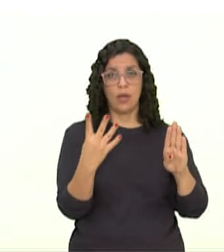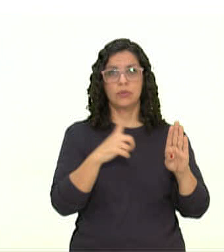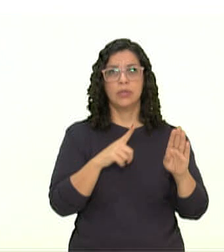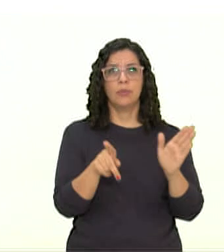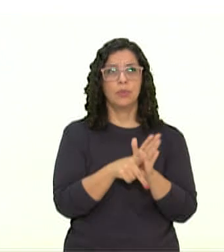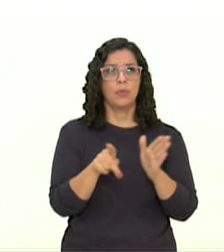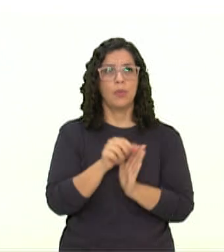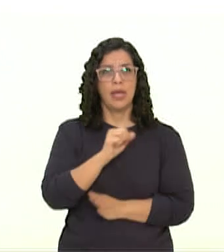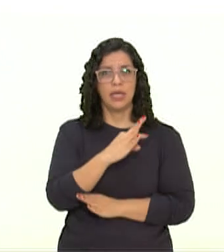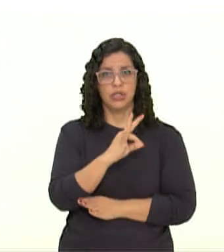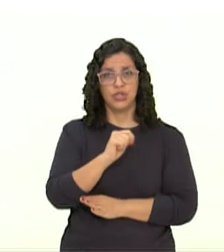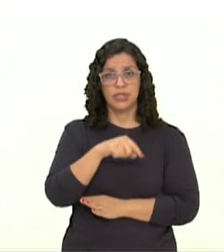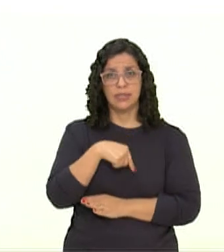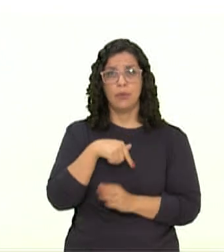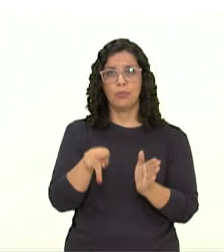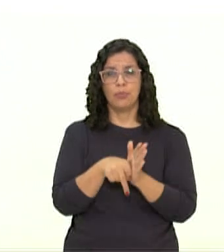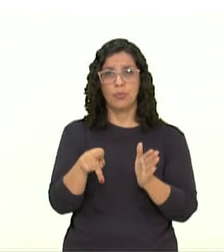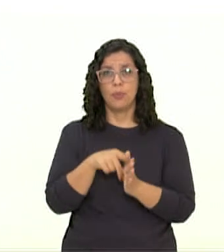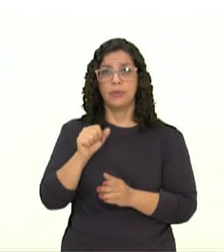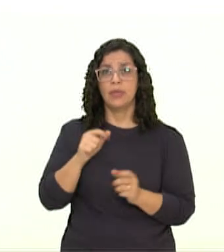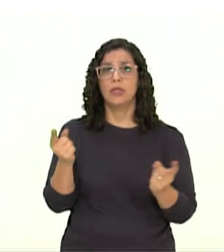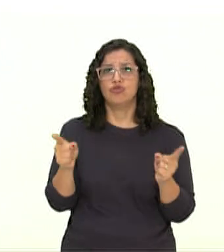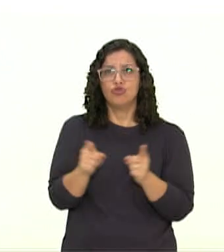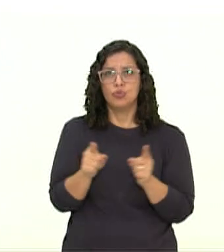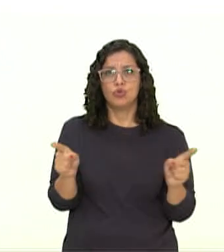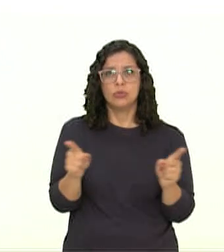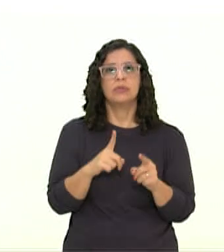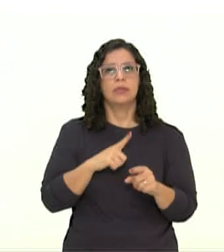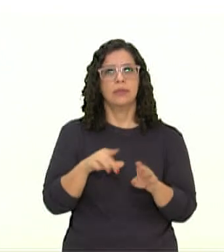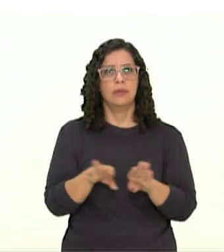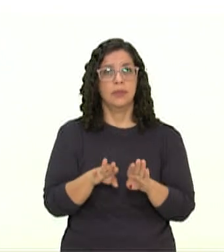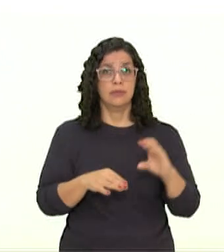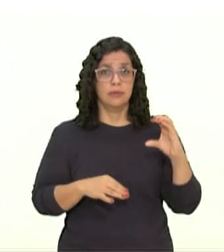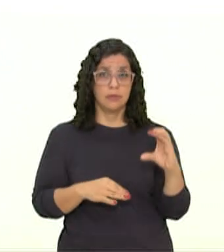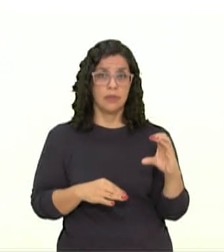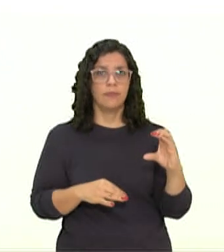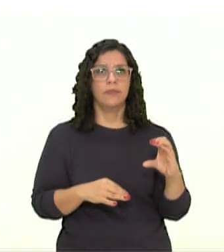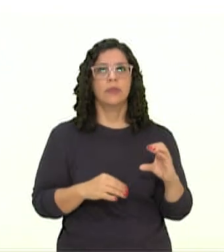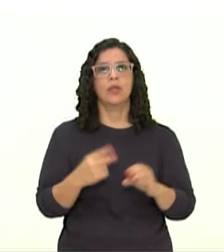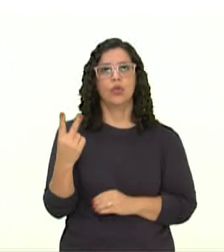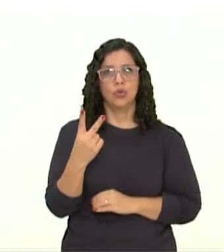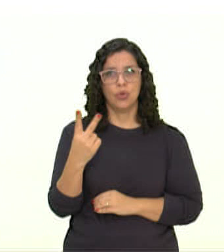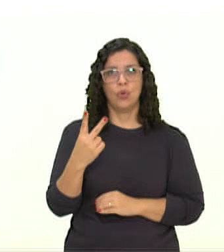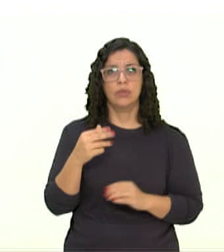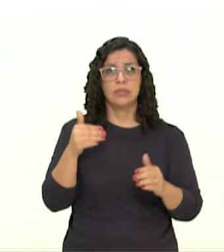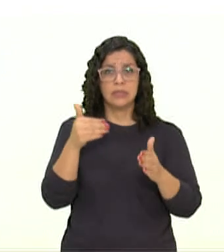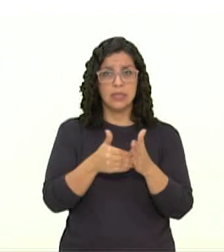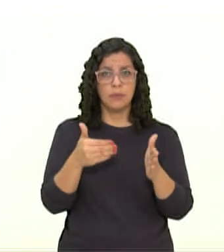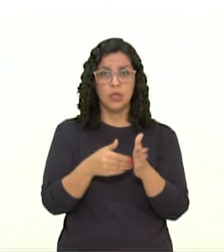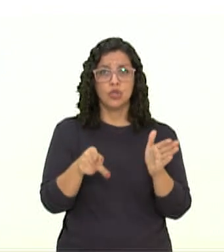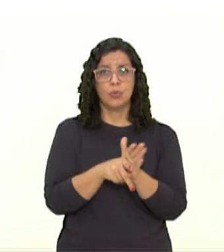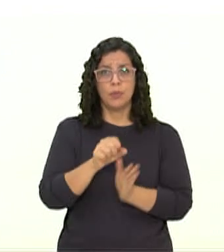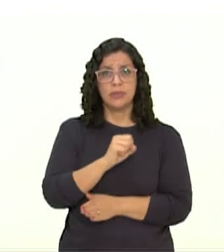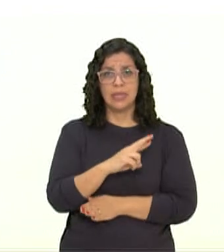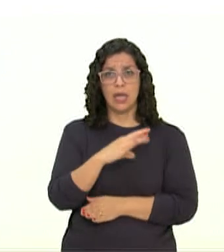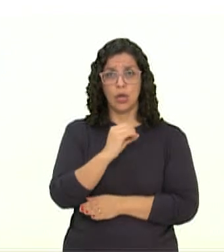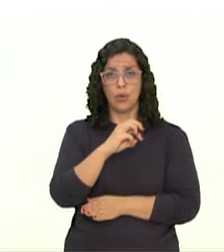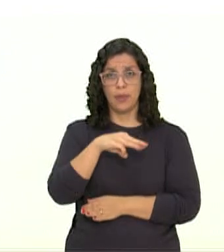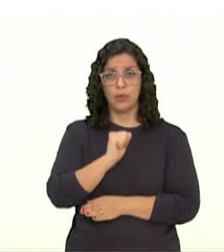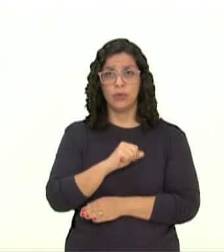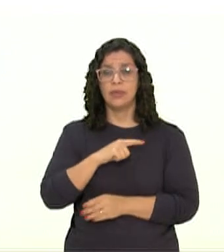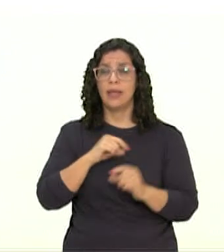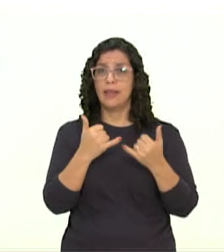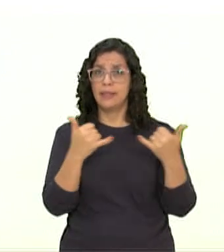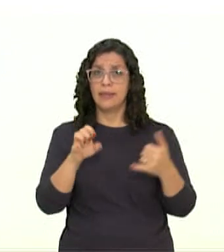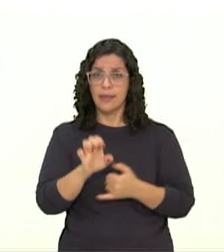contém actina, que corresponde a uma banda que se encurta. Letra C, 2 delimita o sarcômero e corresponde às linhas